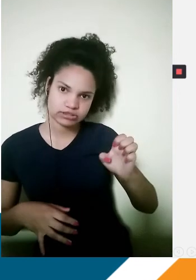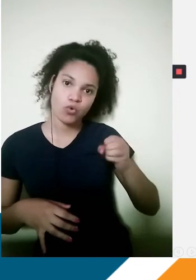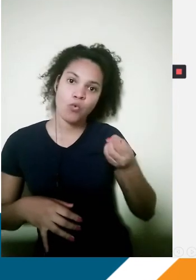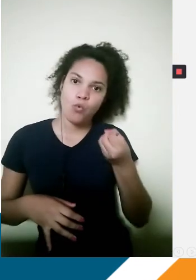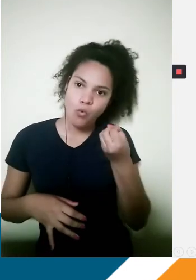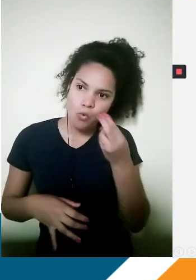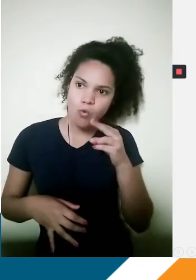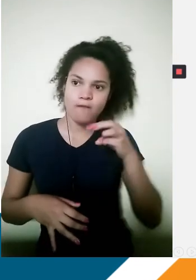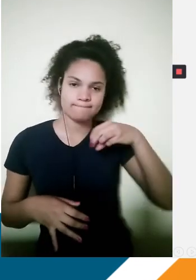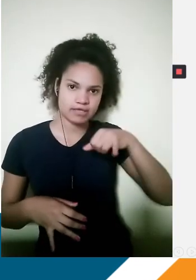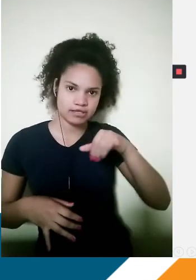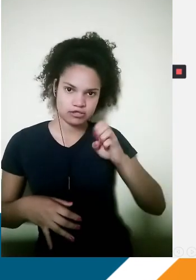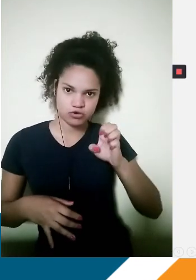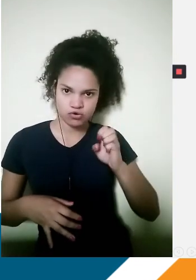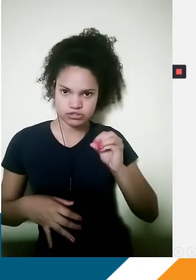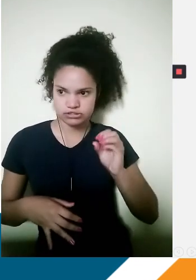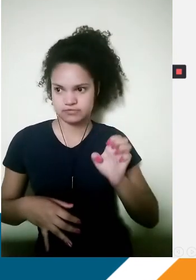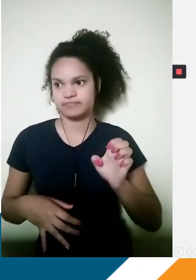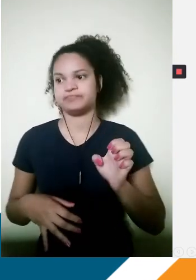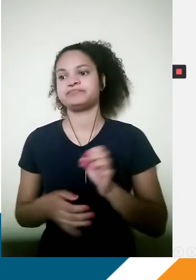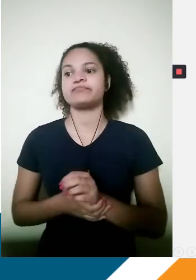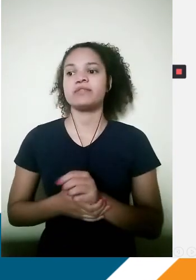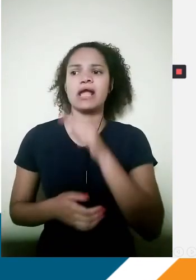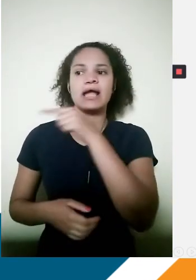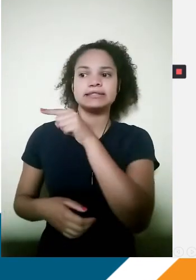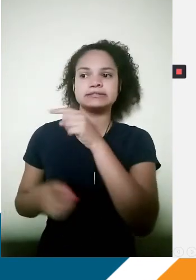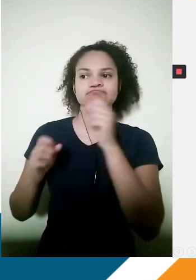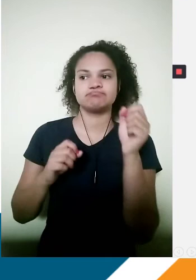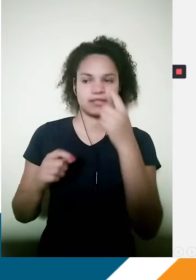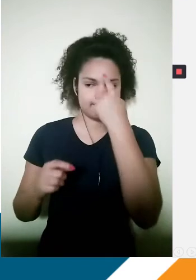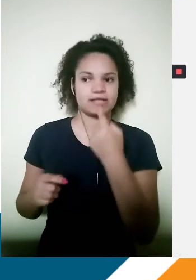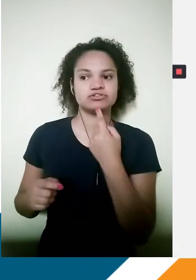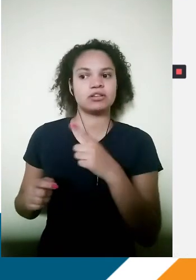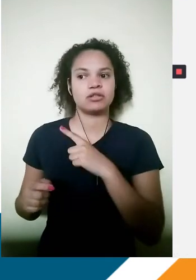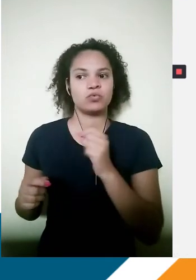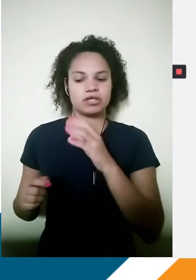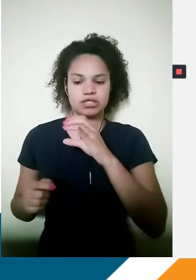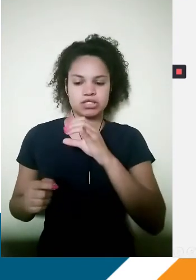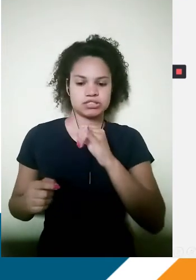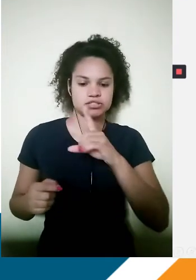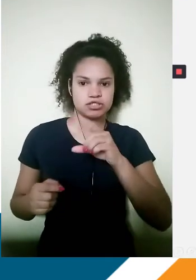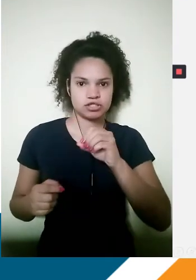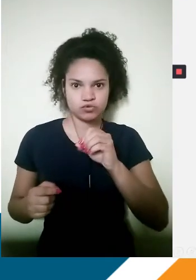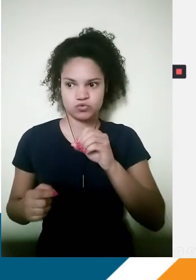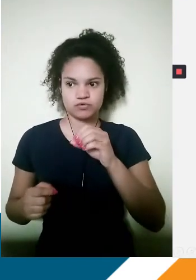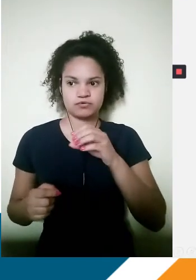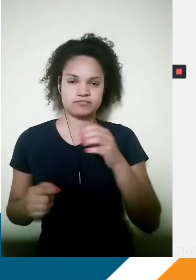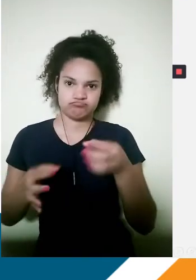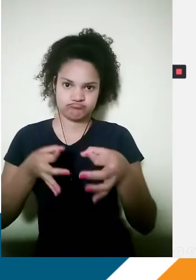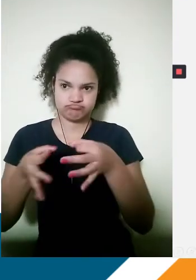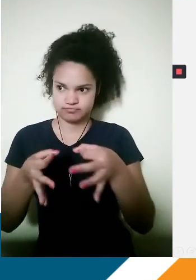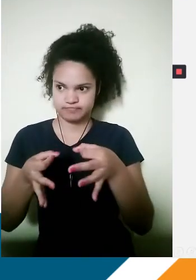O ciclo celular, ele é relacionado a uma etapa chamada de mitose e uma etapa